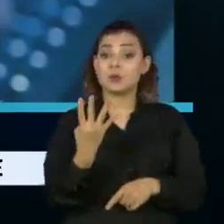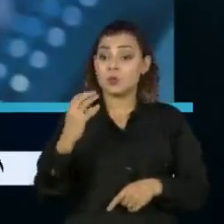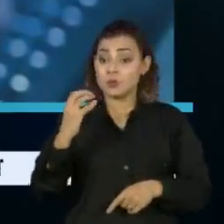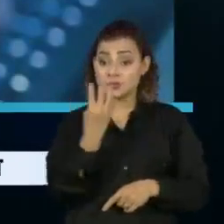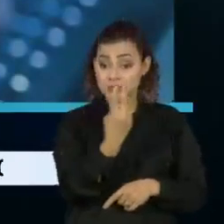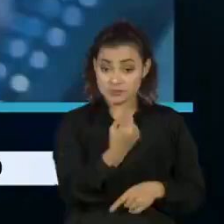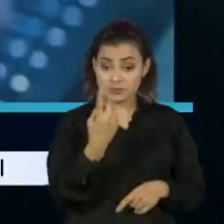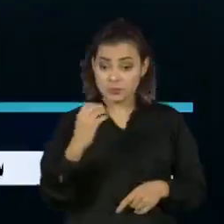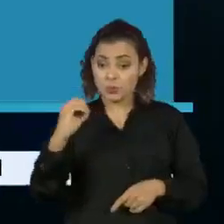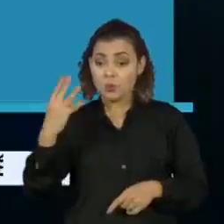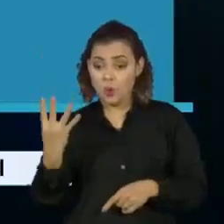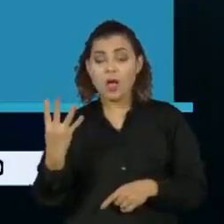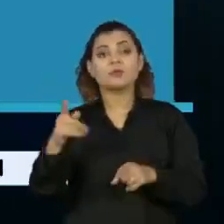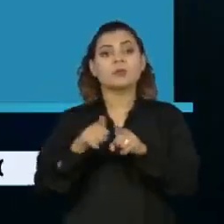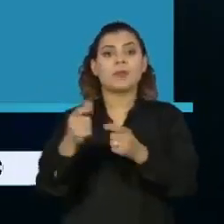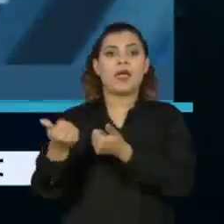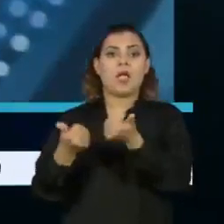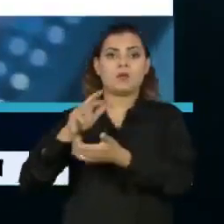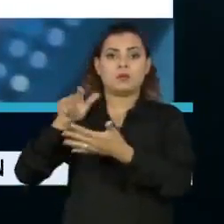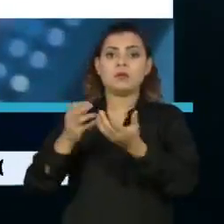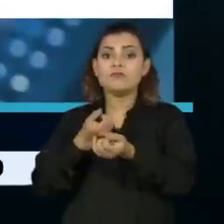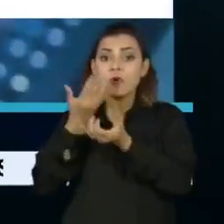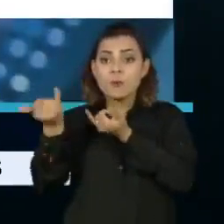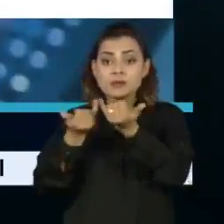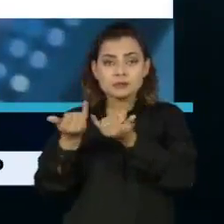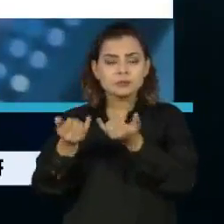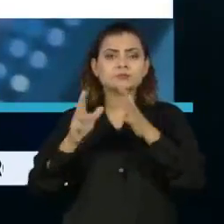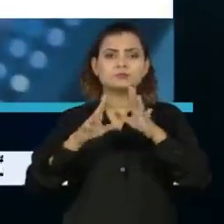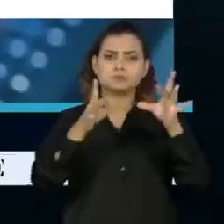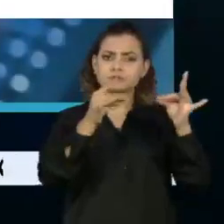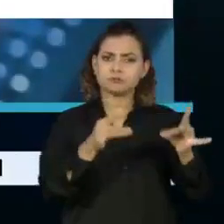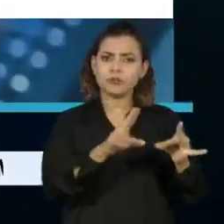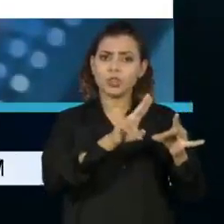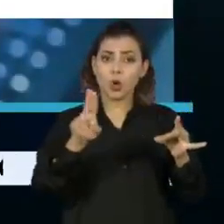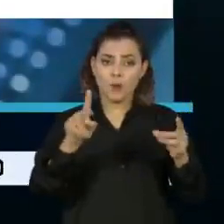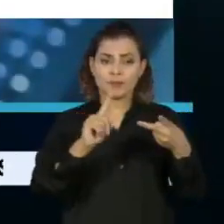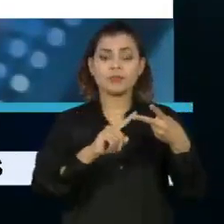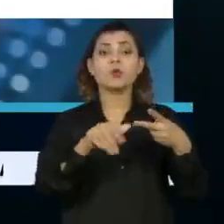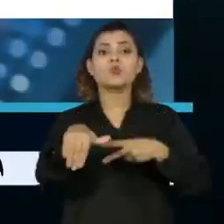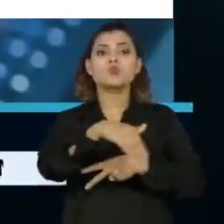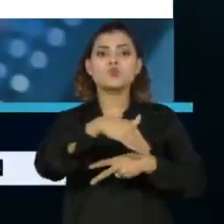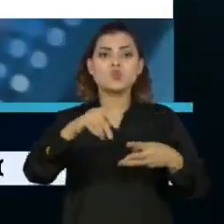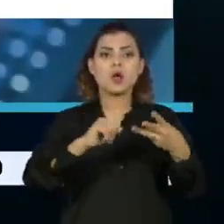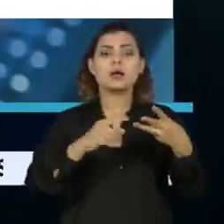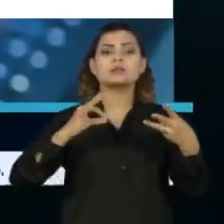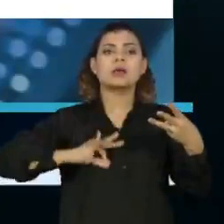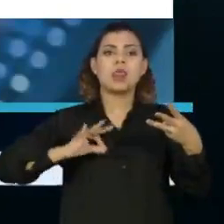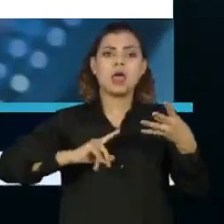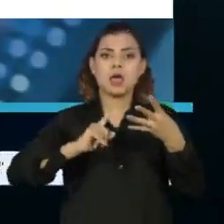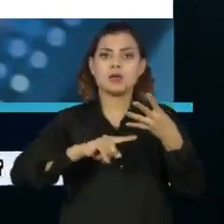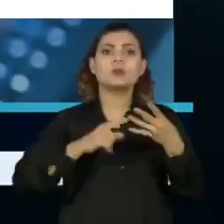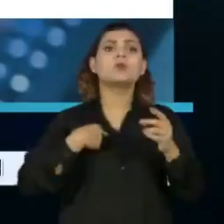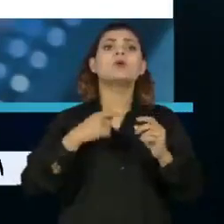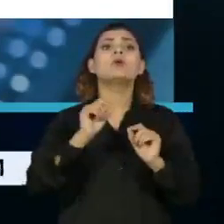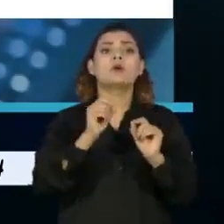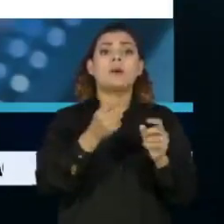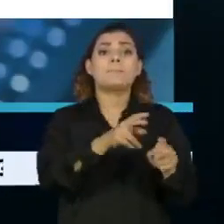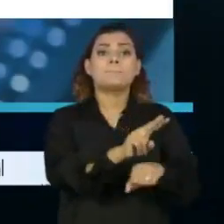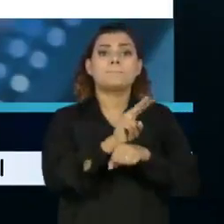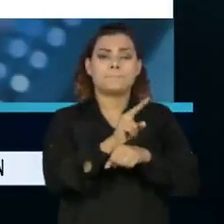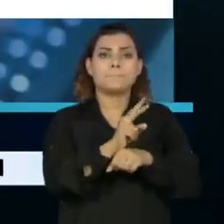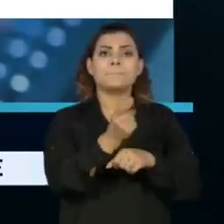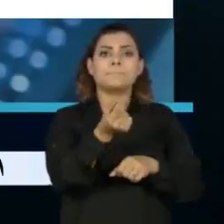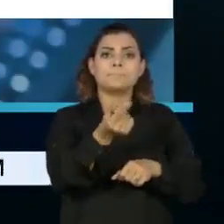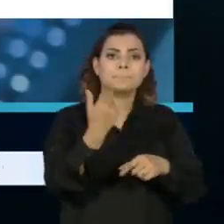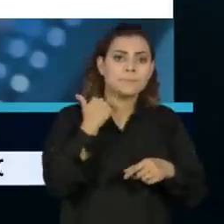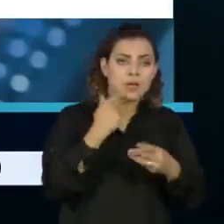de registros de veículos. Há informações detalhadas, como nome completo, endereço, renda, ranking de crédito e, em